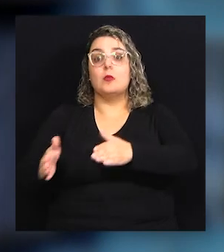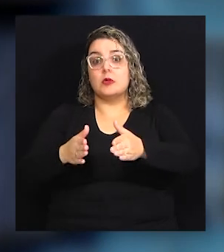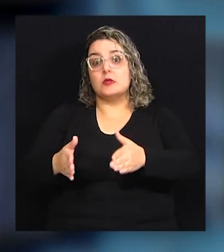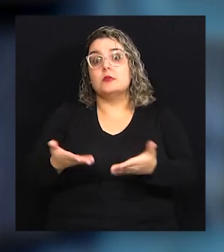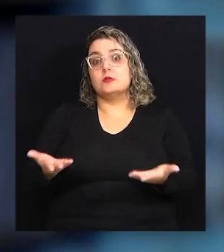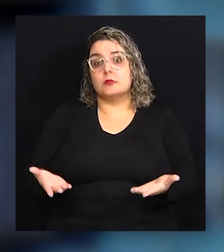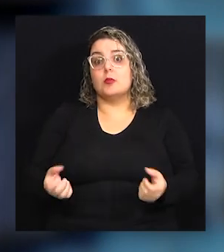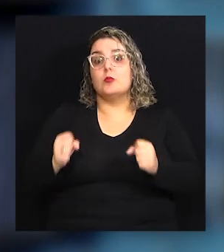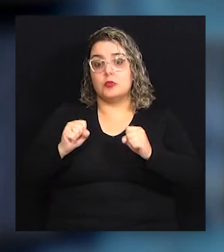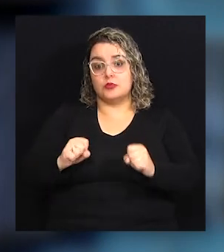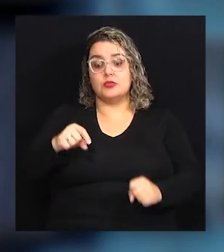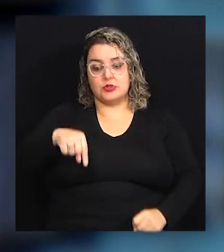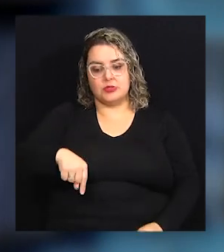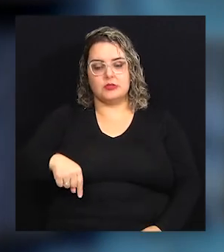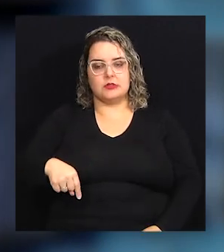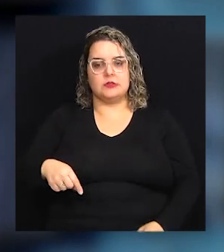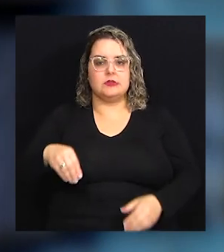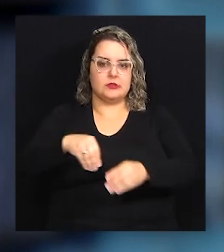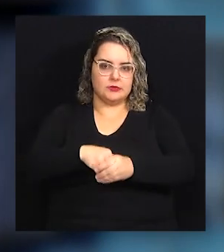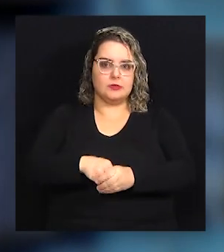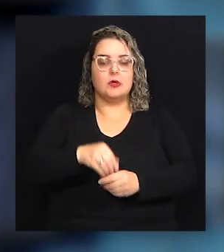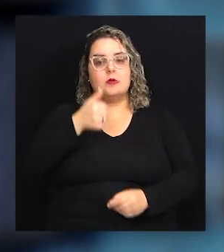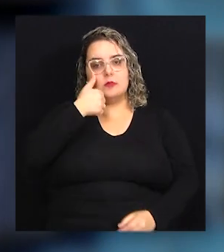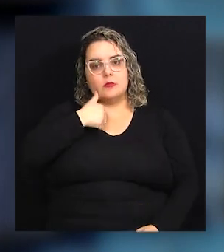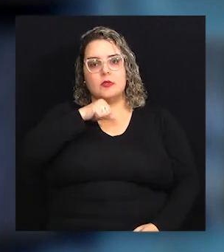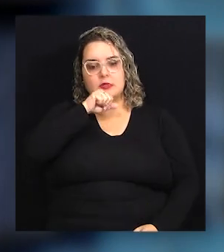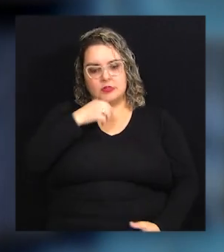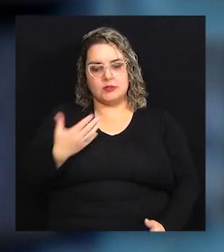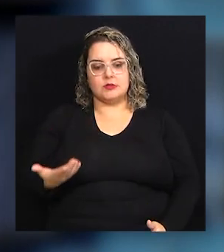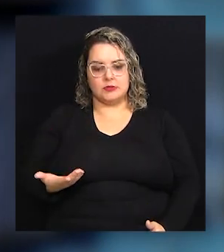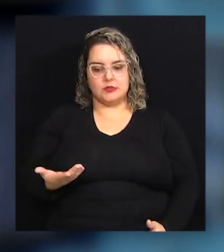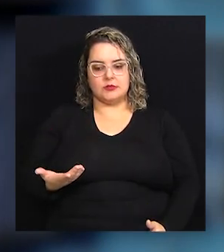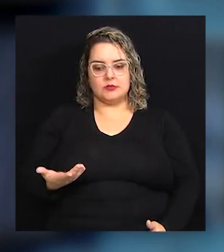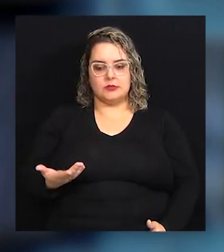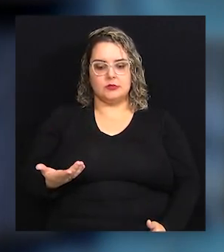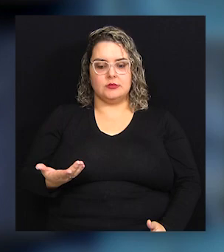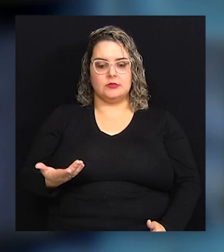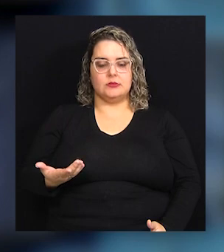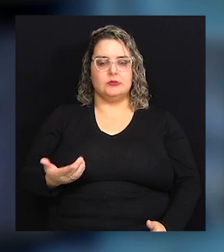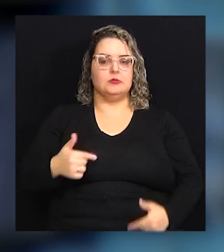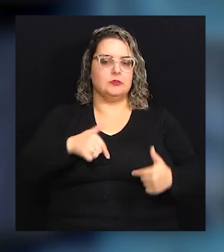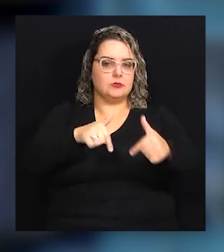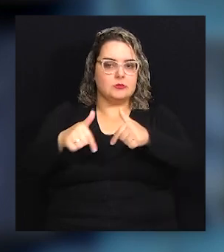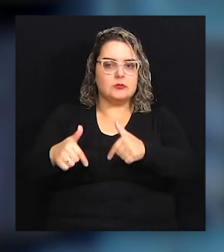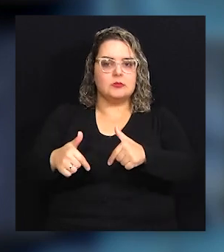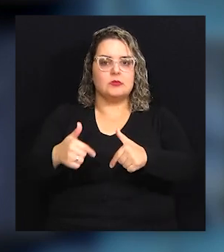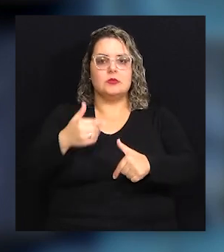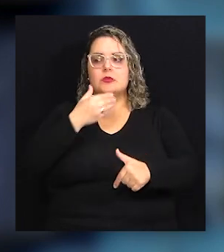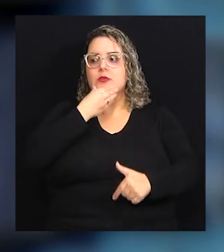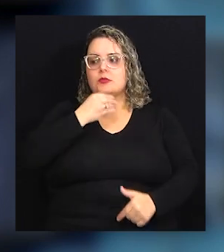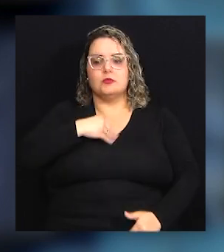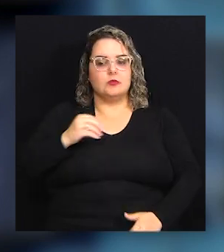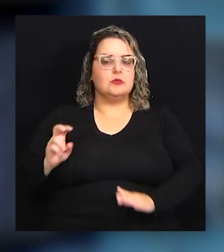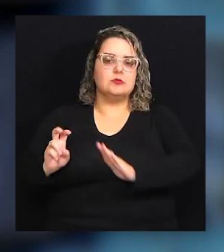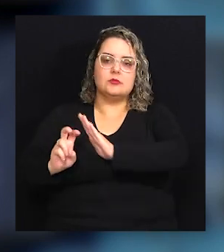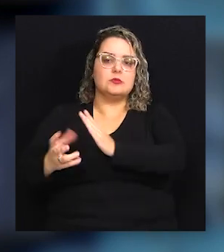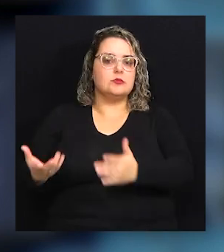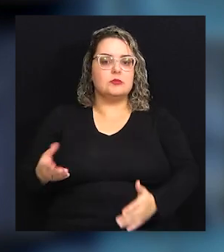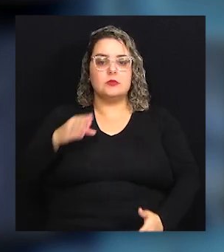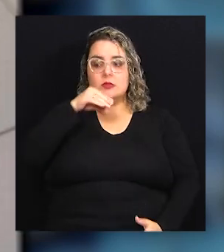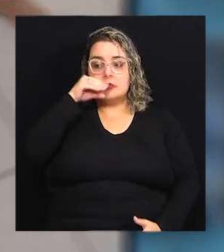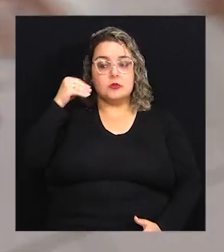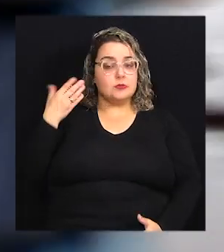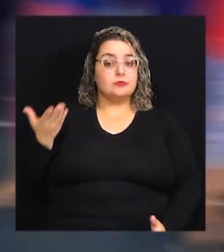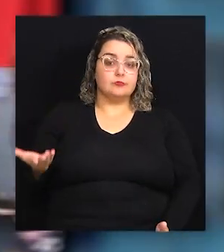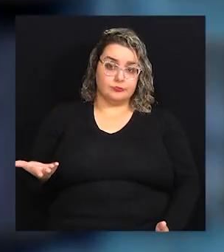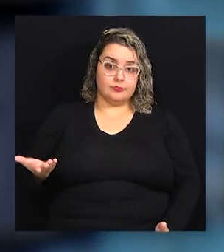ele poderia estar aqui dentro. A mãe, ela trabalhava, os filhos ficavam em creche, escola, e